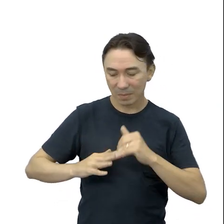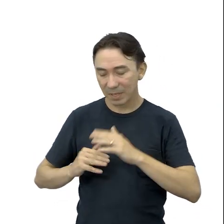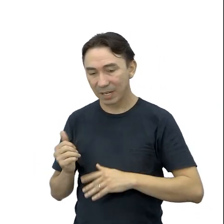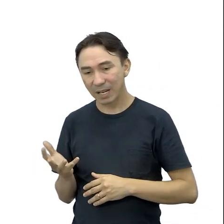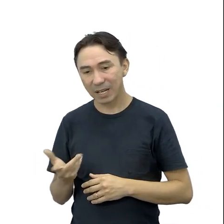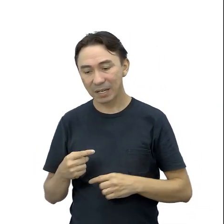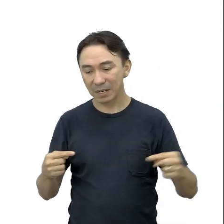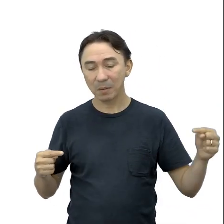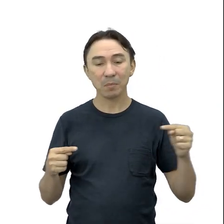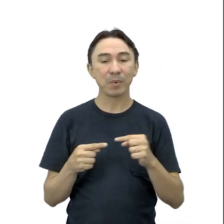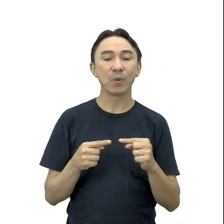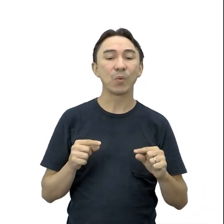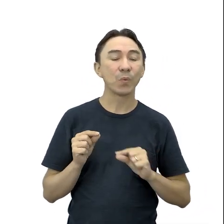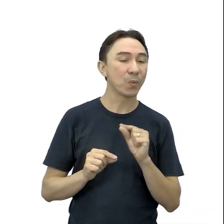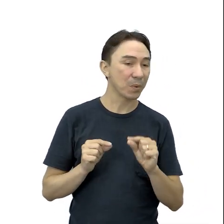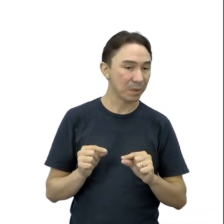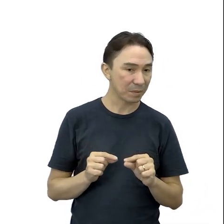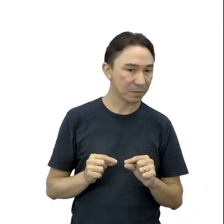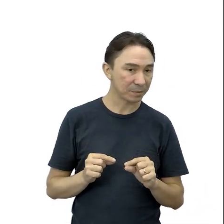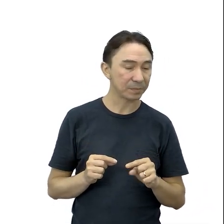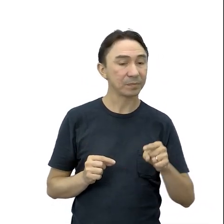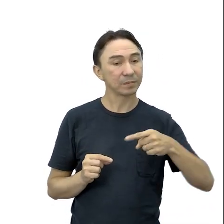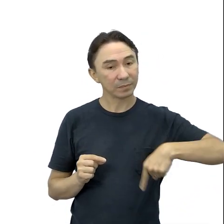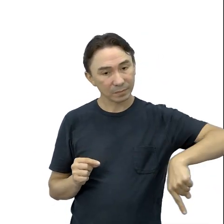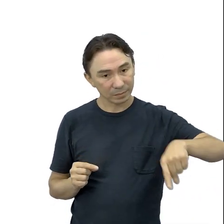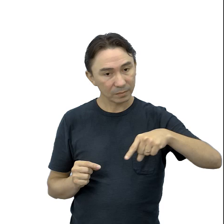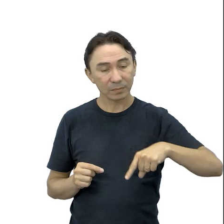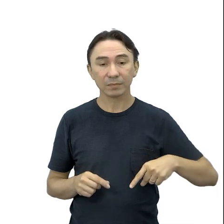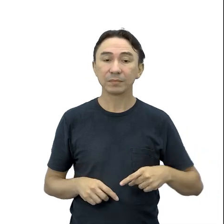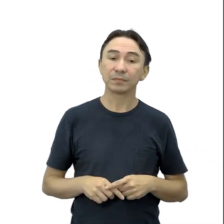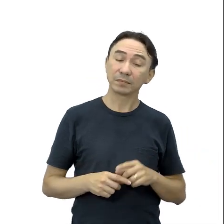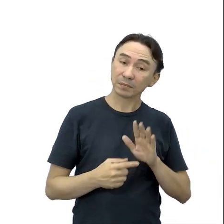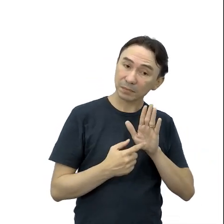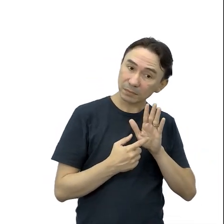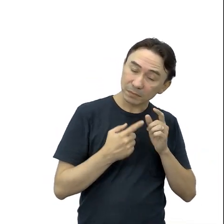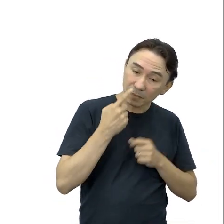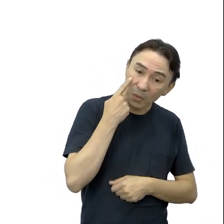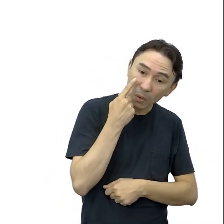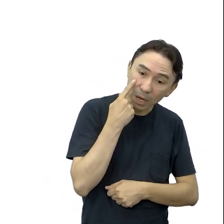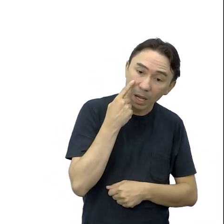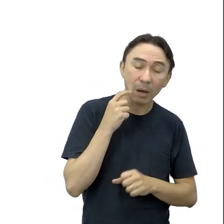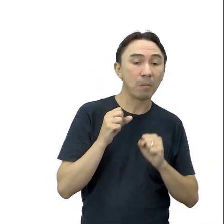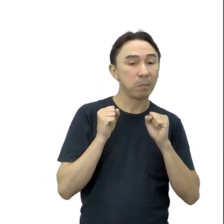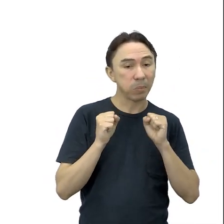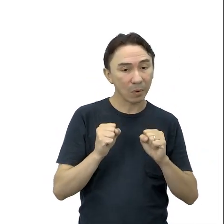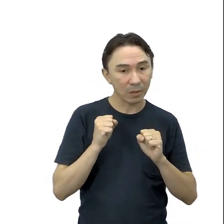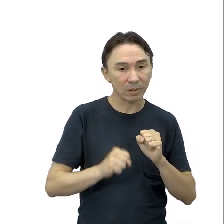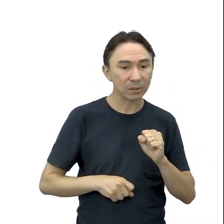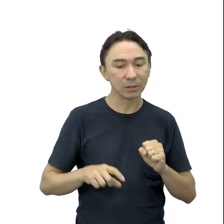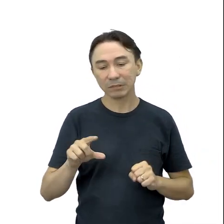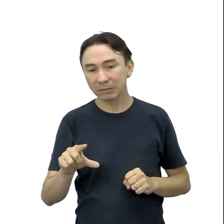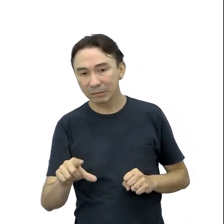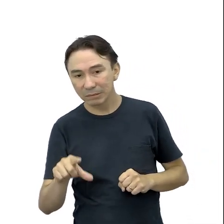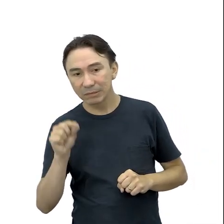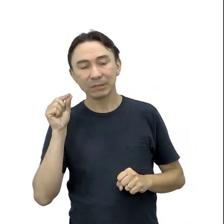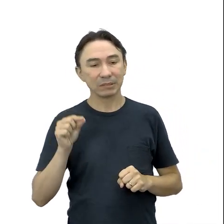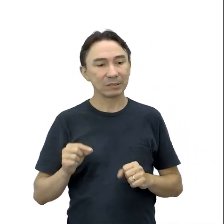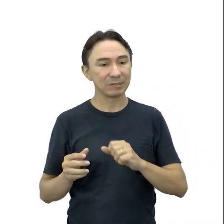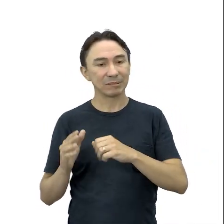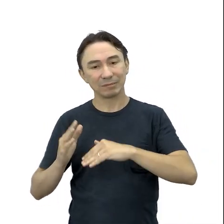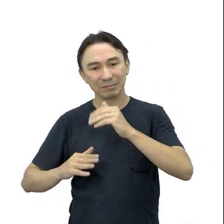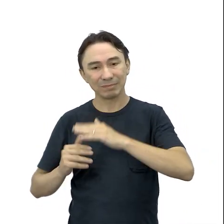bom? Então, a gente pode olhar aqui, pode fazer uma seleção das habilidades que estavam mais